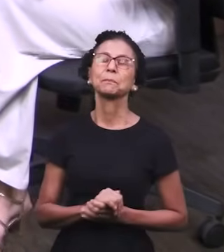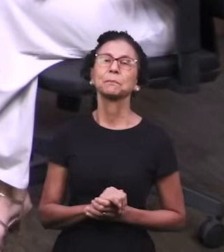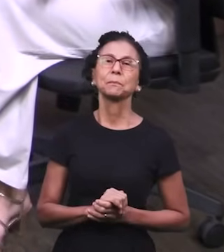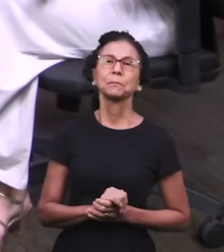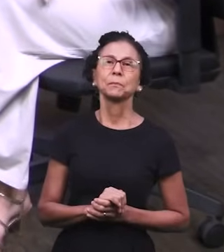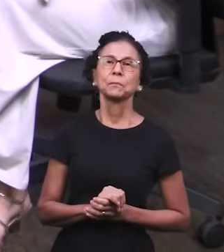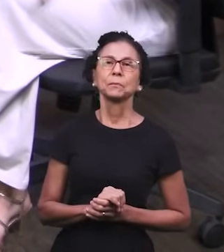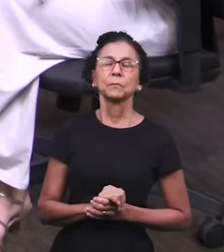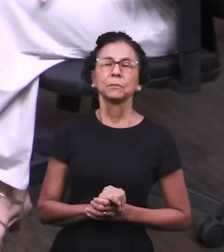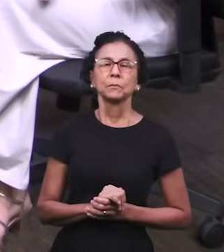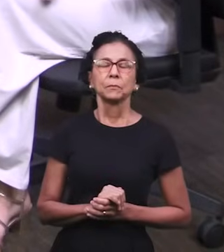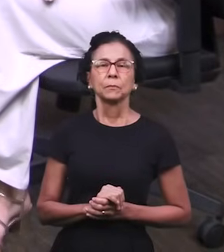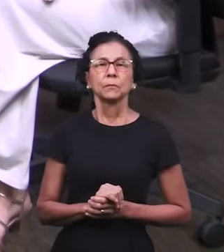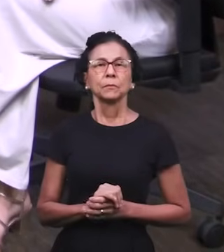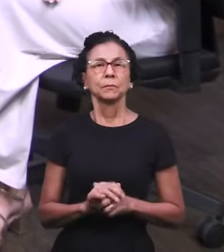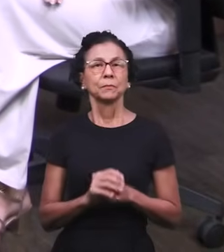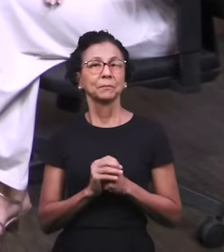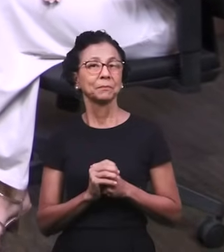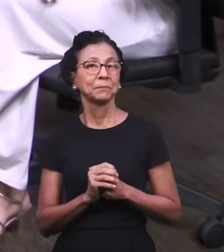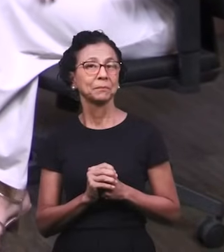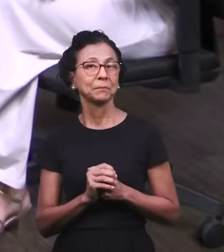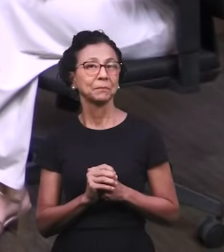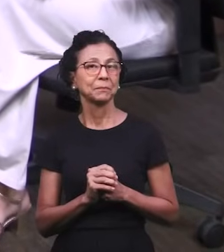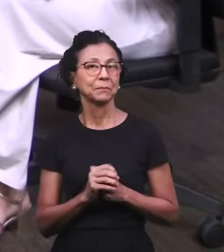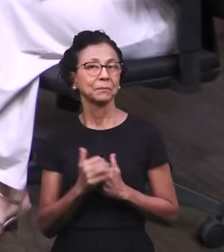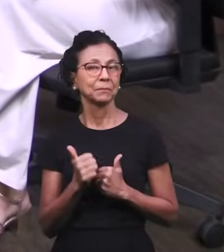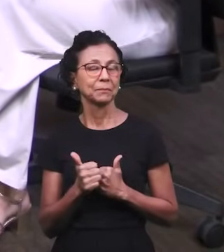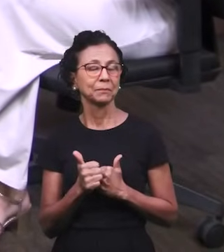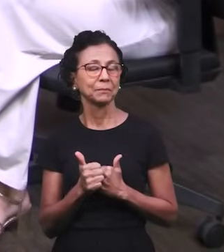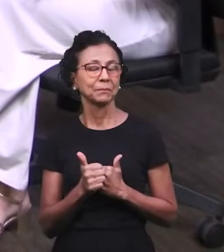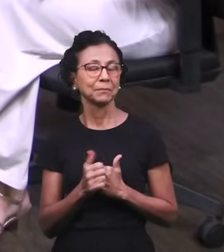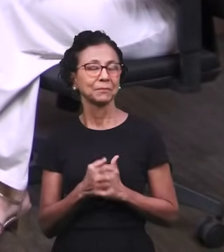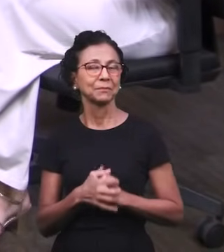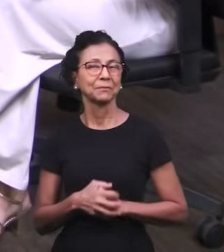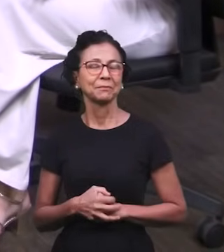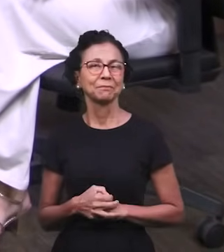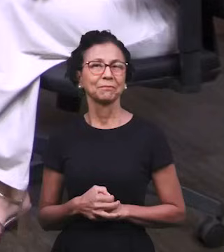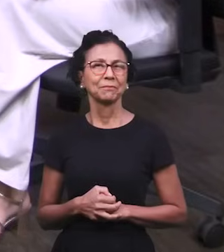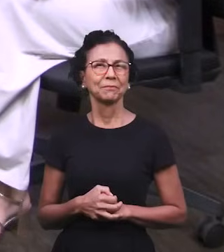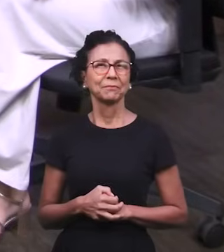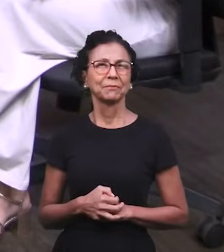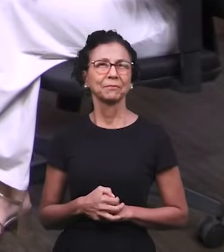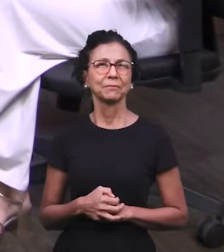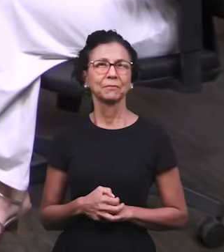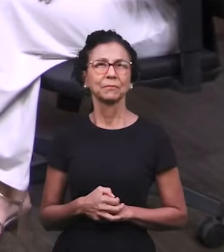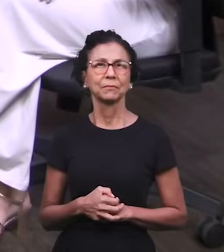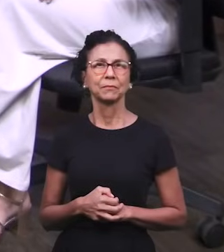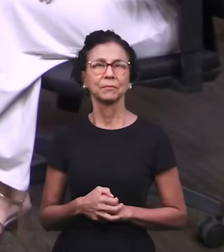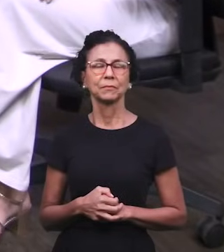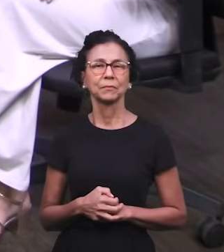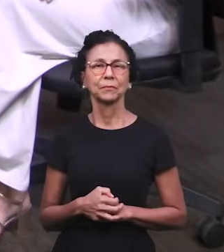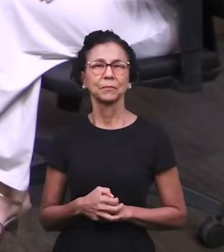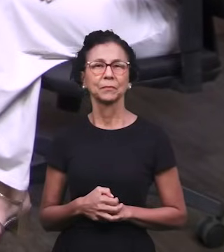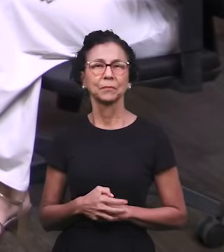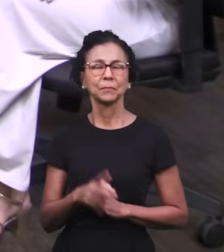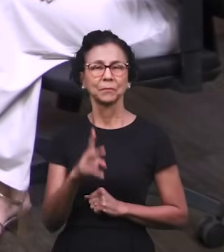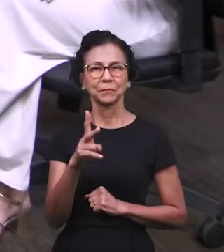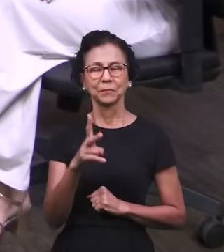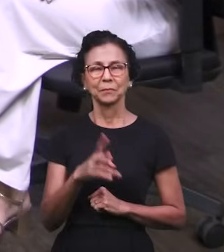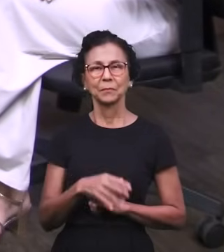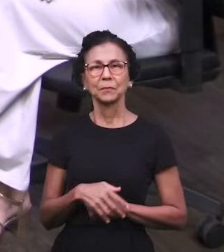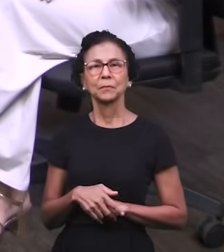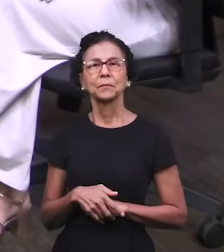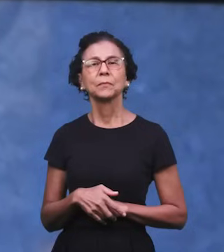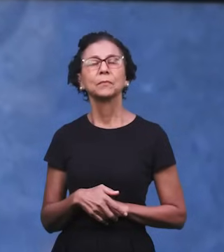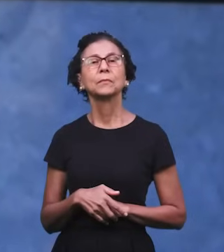tendo participação dos nossos jovens que mandaram perguntas para nós. Agora a pergunta veio de Vitória. Acho que eu não estou